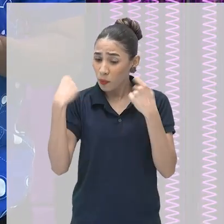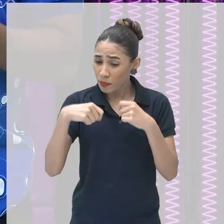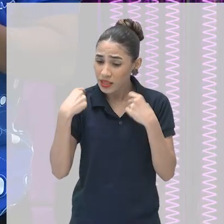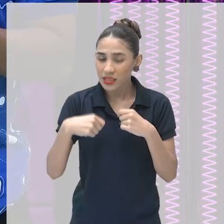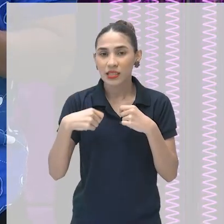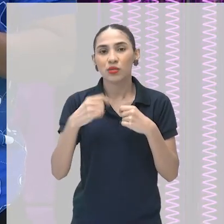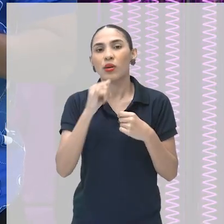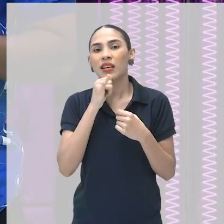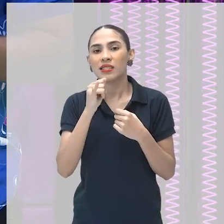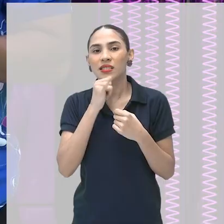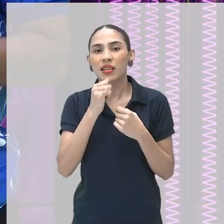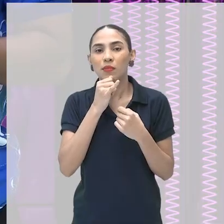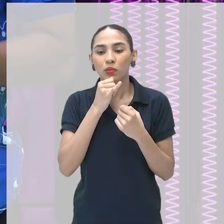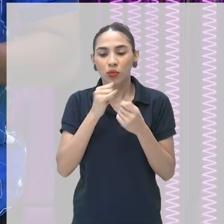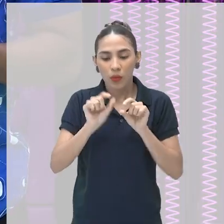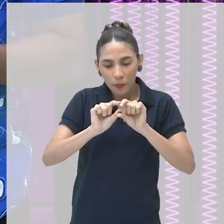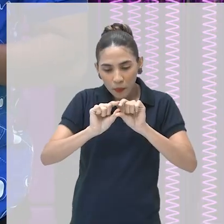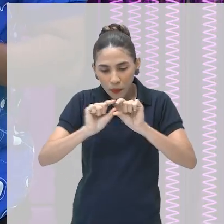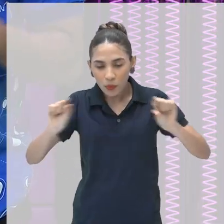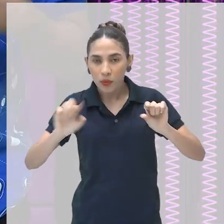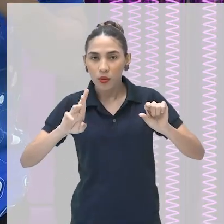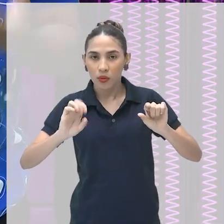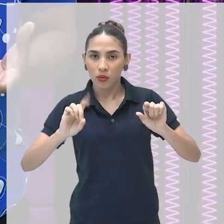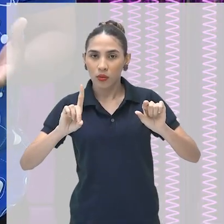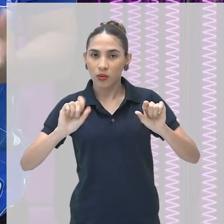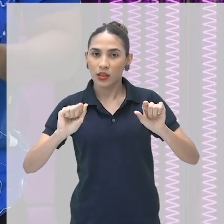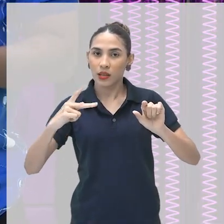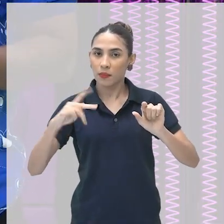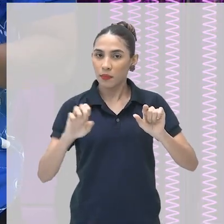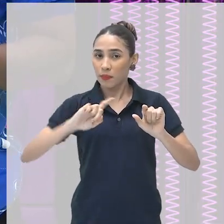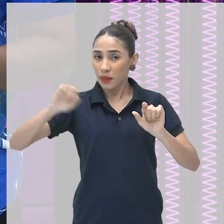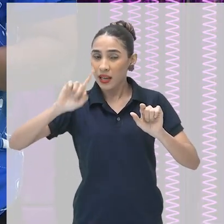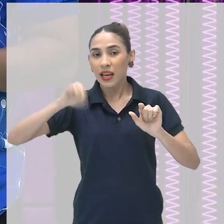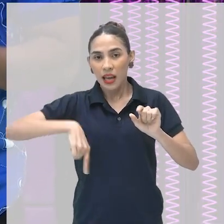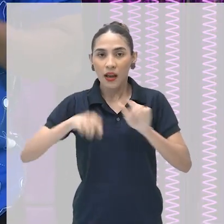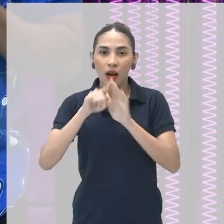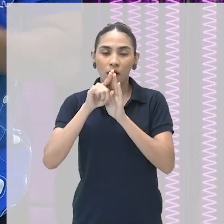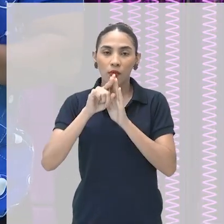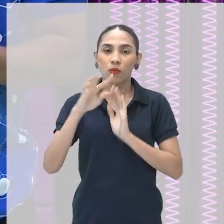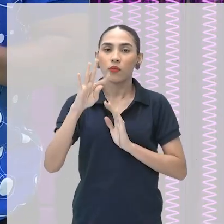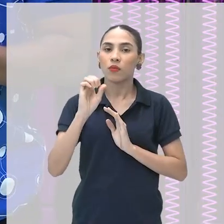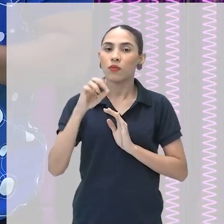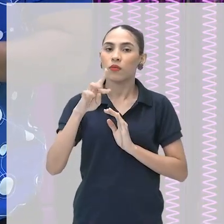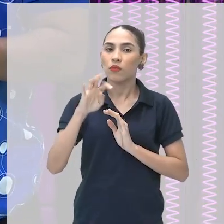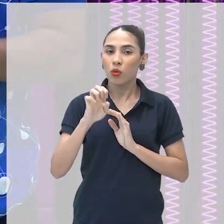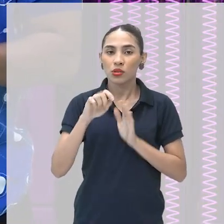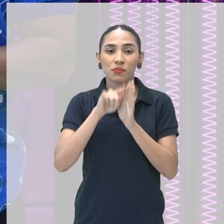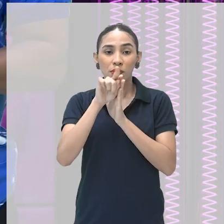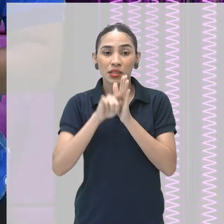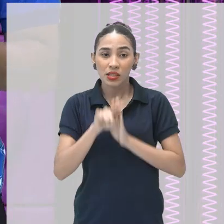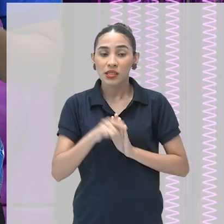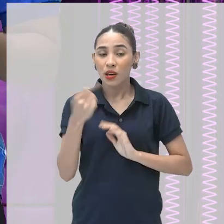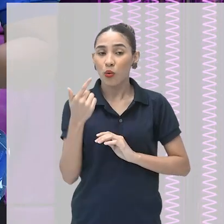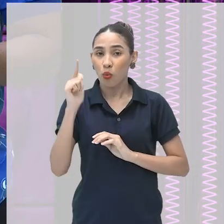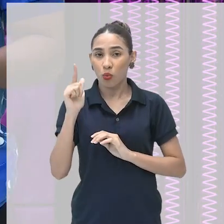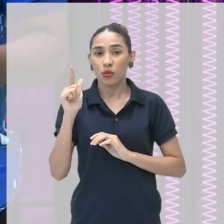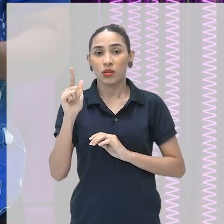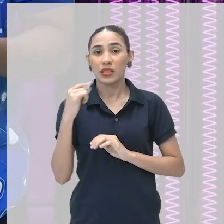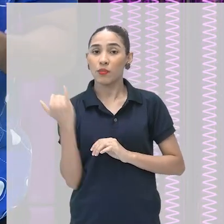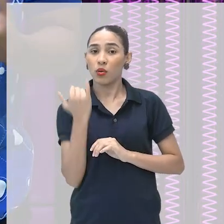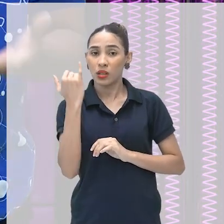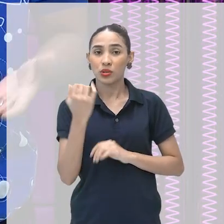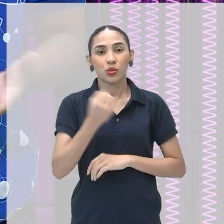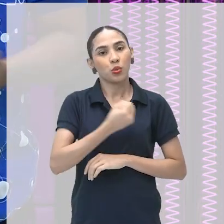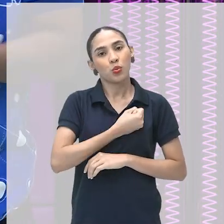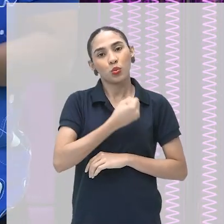isso. Isso vai estar lá no rodapé, certo? Essa é a minha fonte de pesquisa. Outra coisa que é importante são os números, que